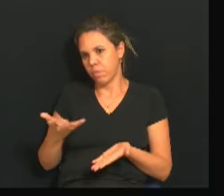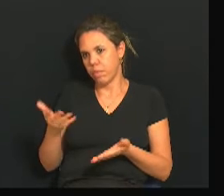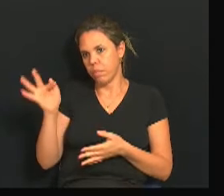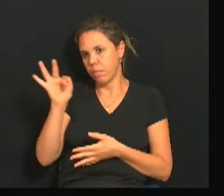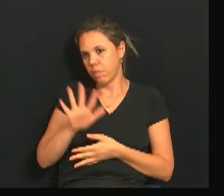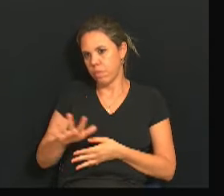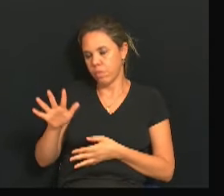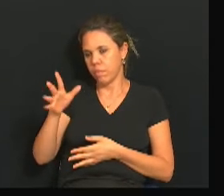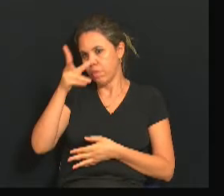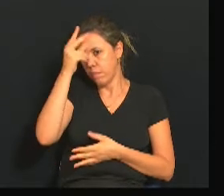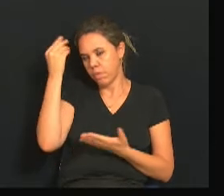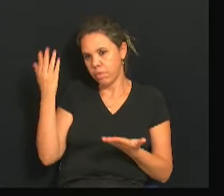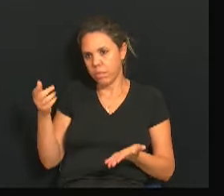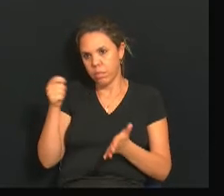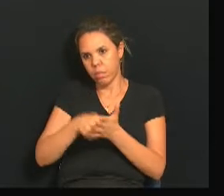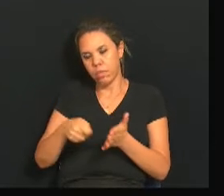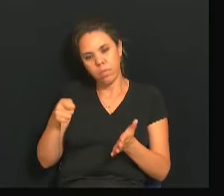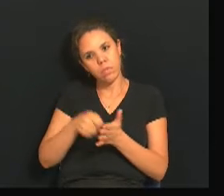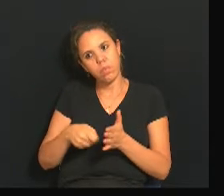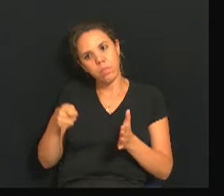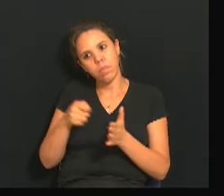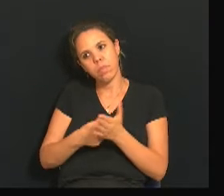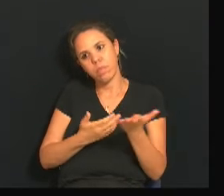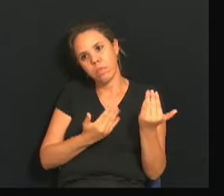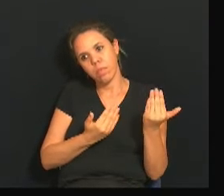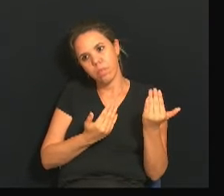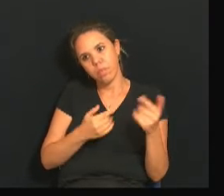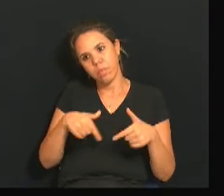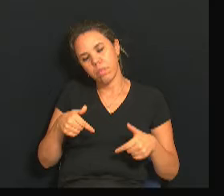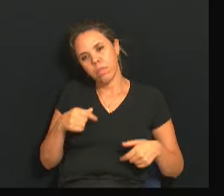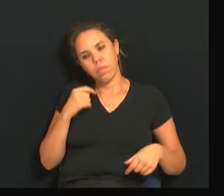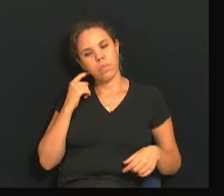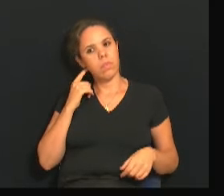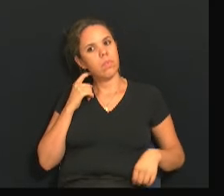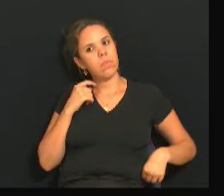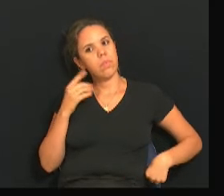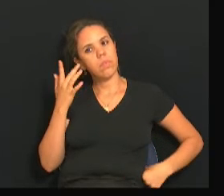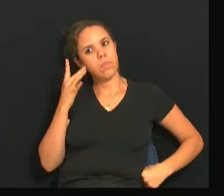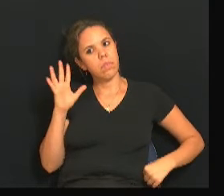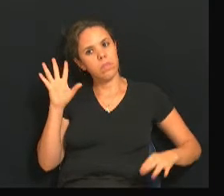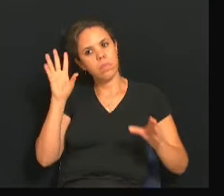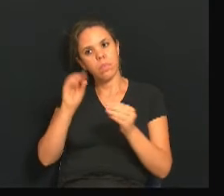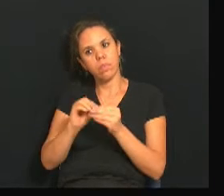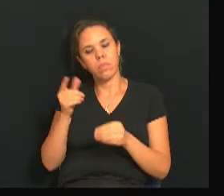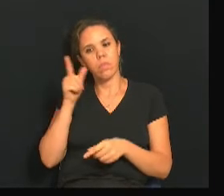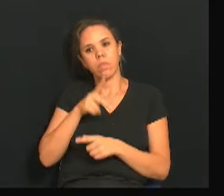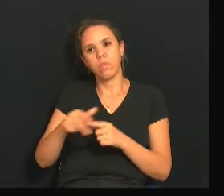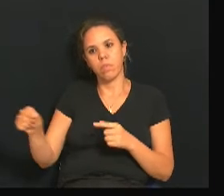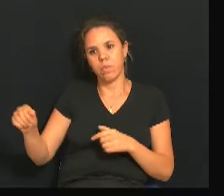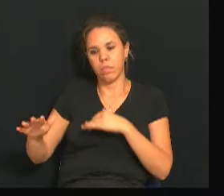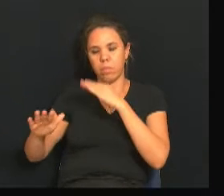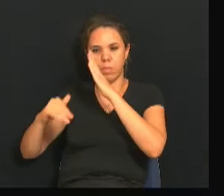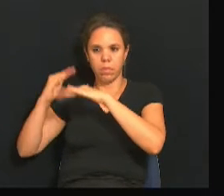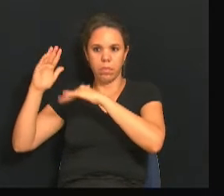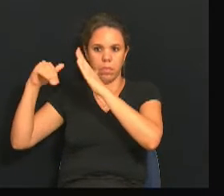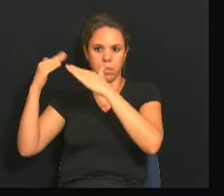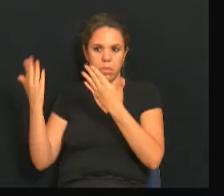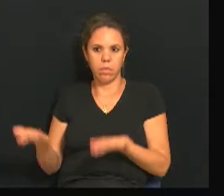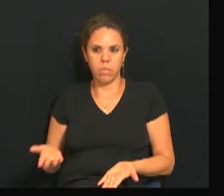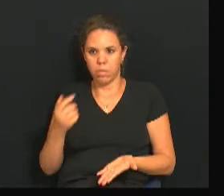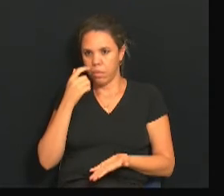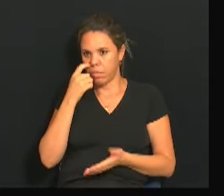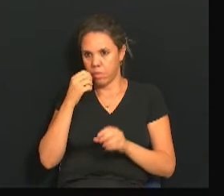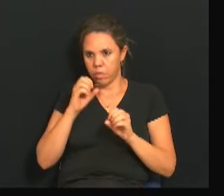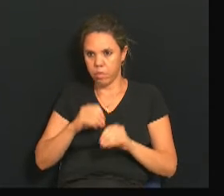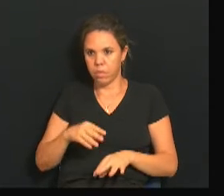pública também é uma luta da juventude trabalhadora, né? Então, acho que tudo que a gente teve de conquista e avanço em termos da educação